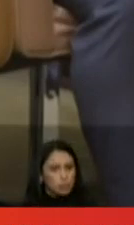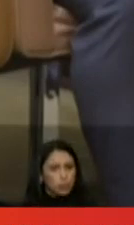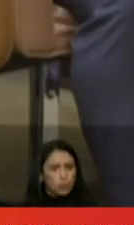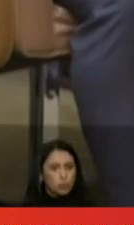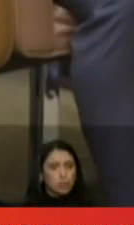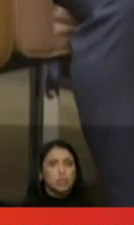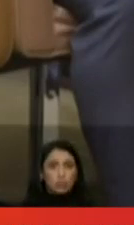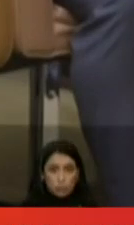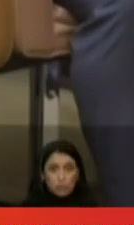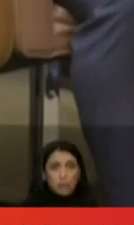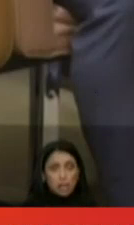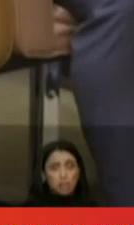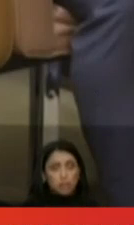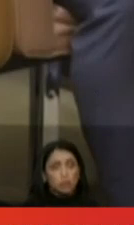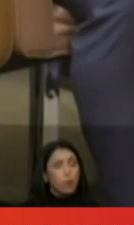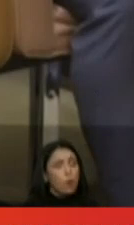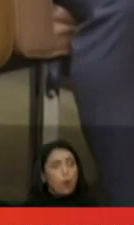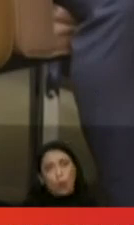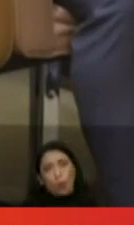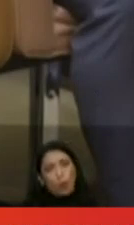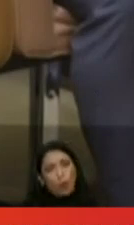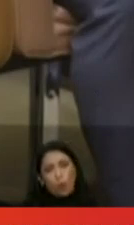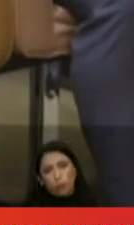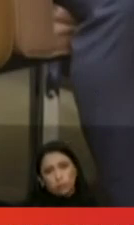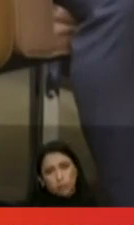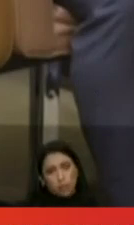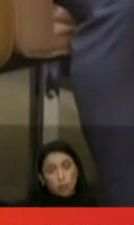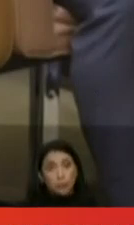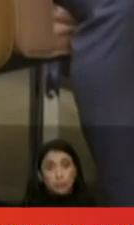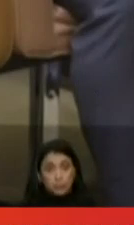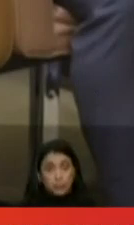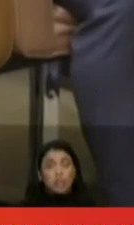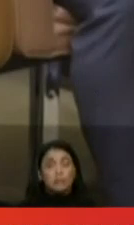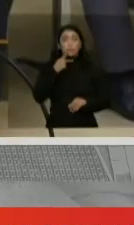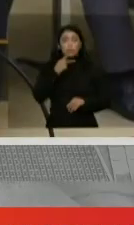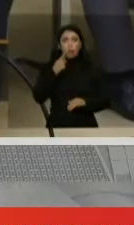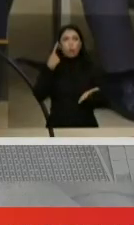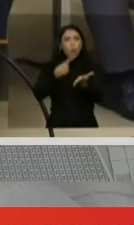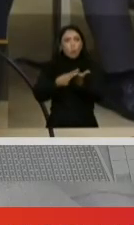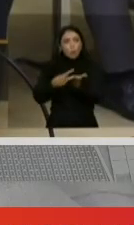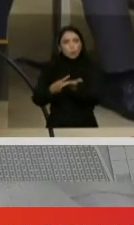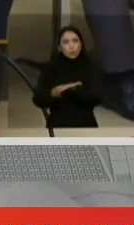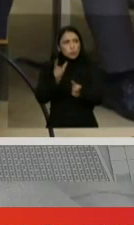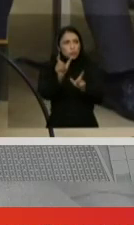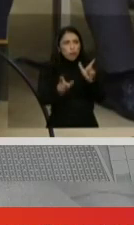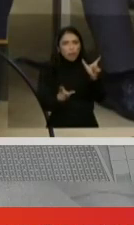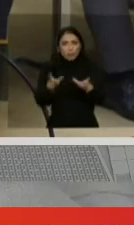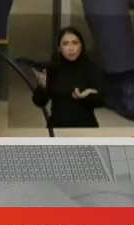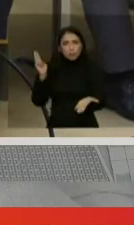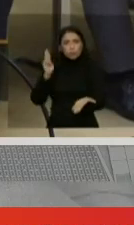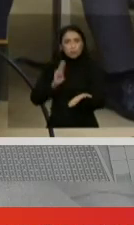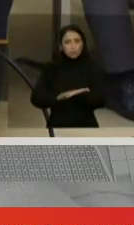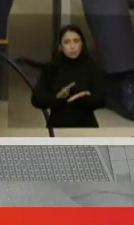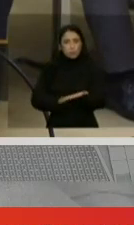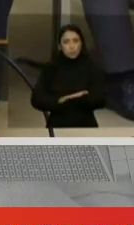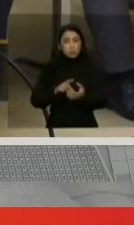justiça vai continuar inabalada por aqui? É, foi um discurso muito forte mesmo. Ela faz uma referência ao Orwell, que é esse